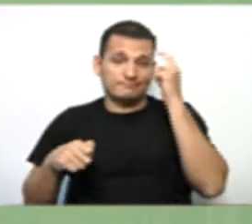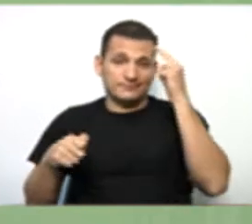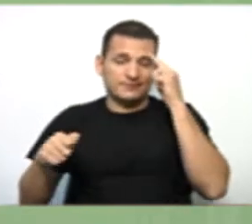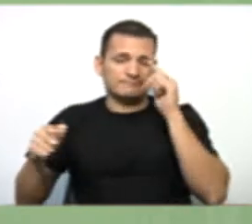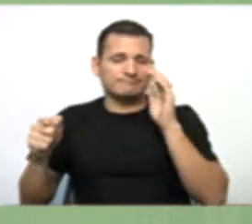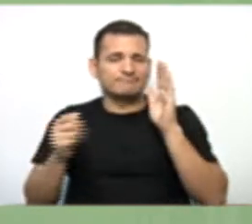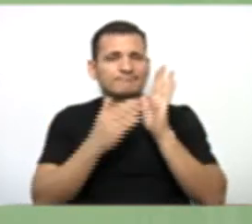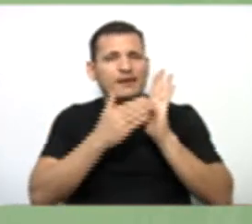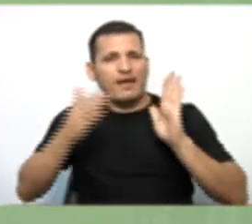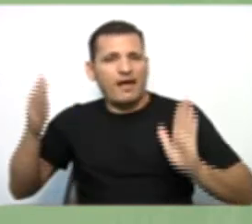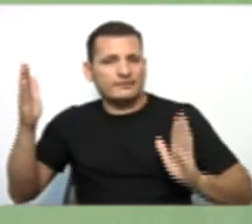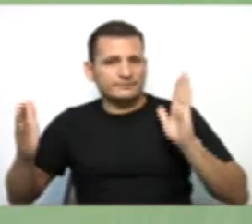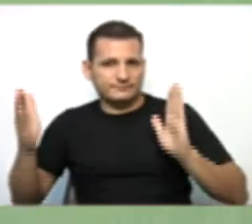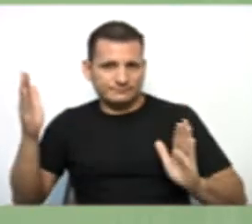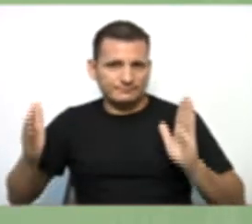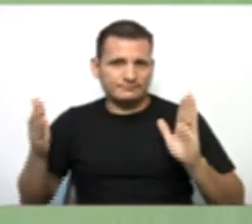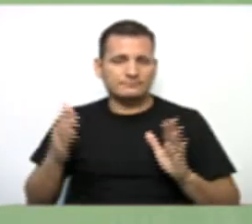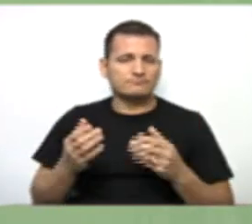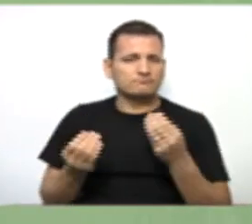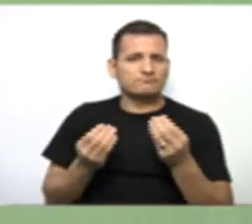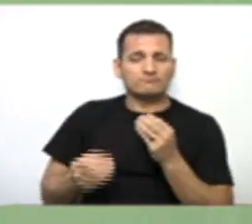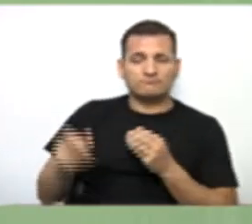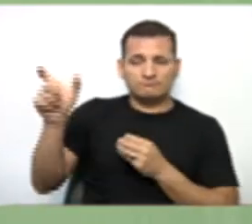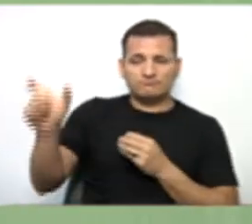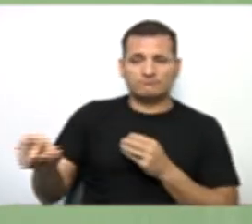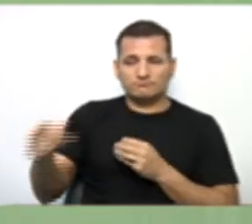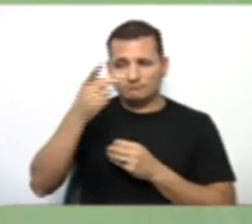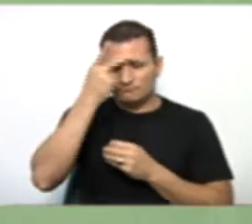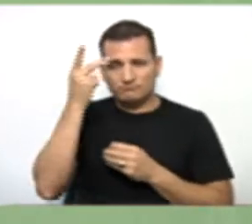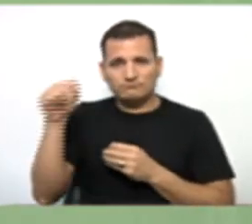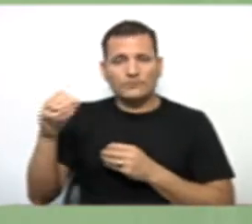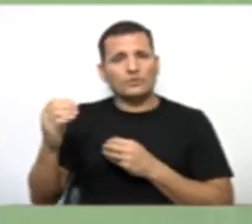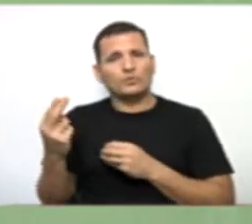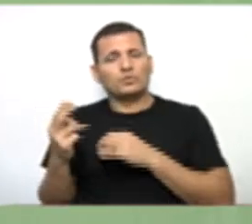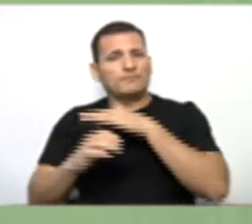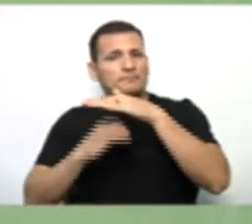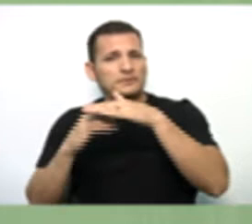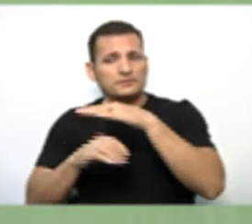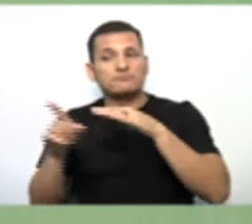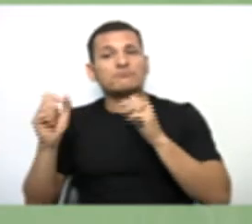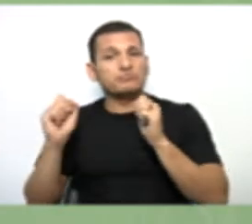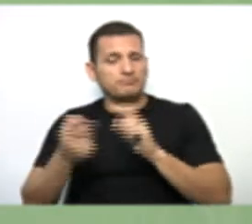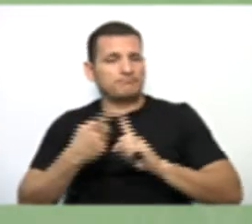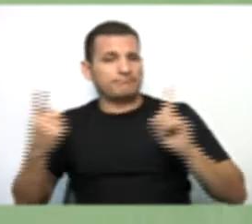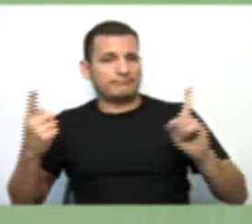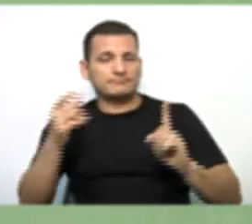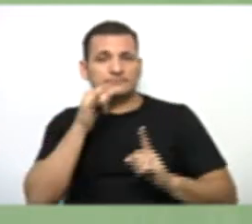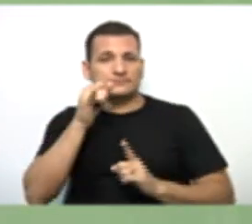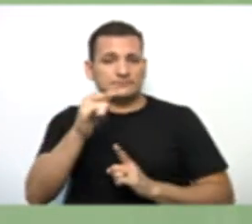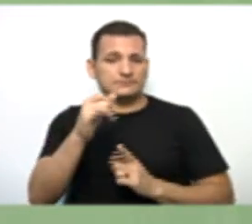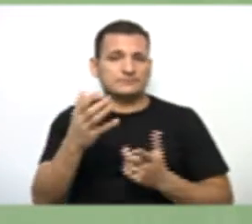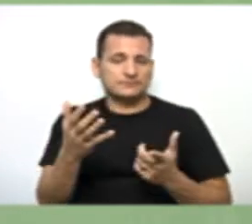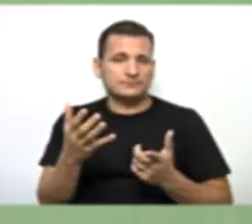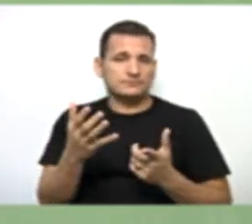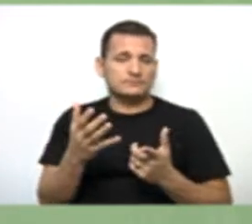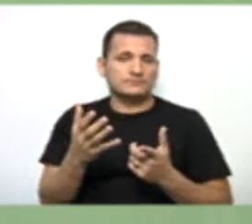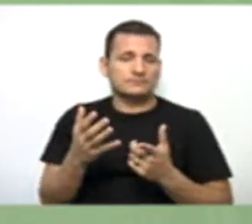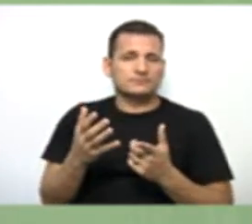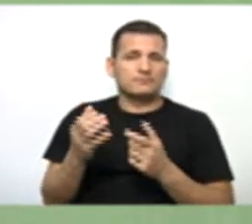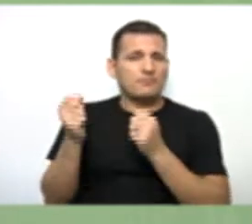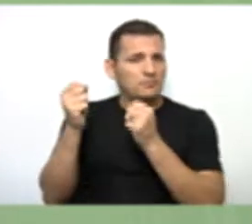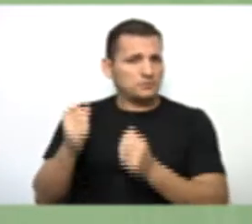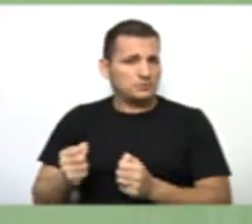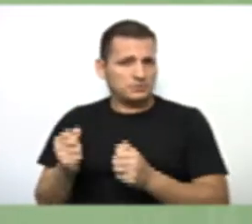prazo, não é? E em como essa pessoa ou empresa pode acabar se vingando caso, lembrem, né? Caso o poder